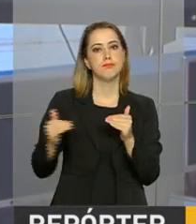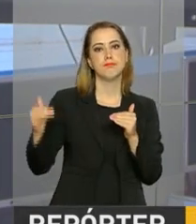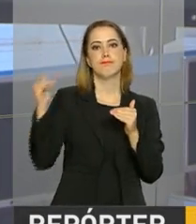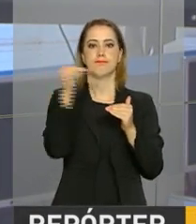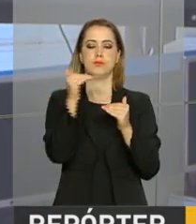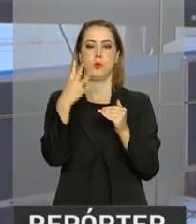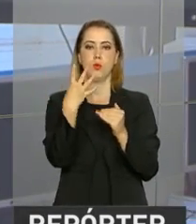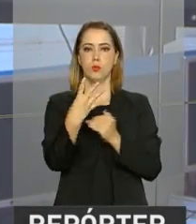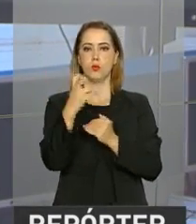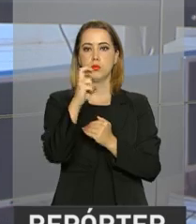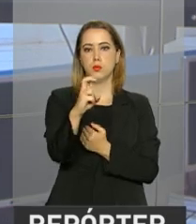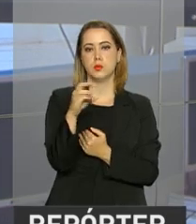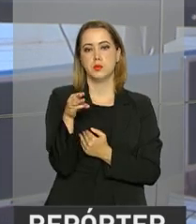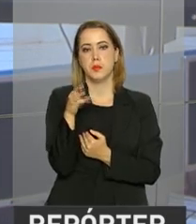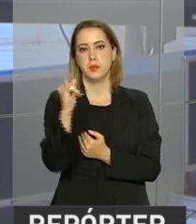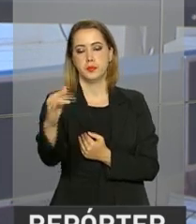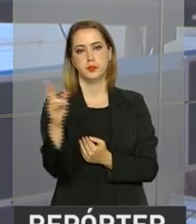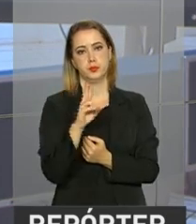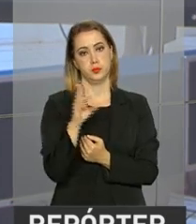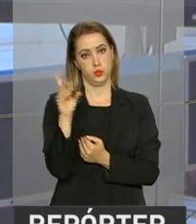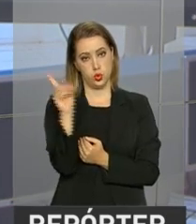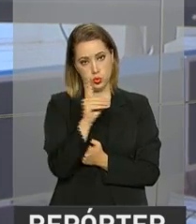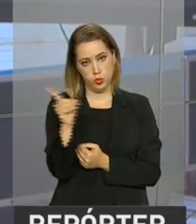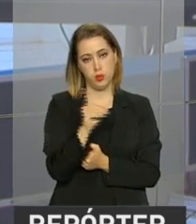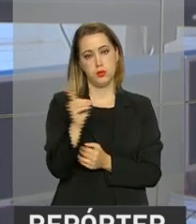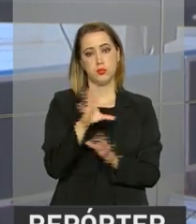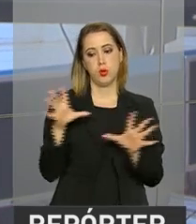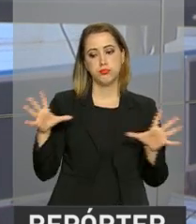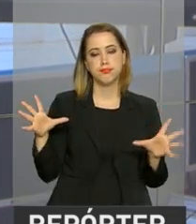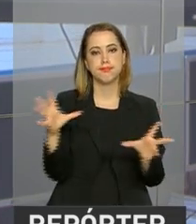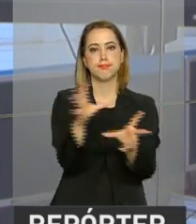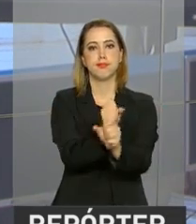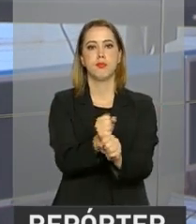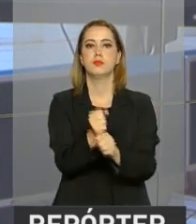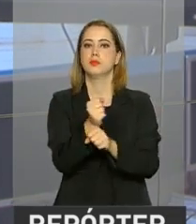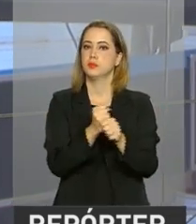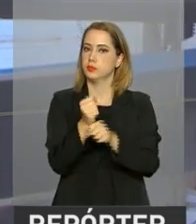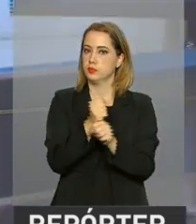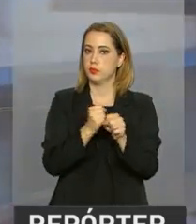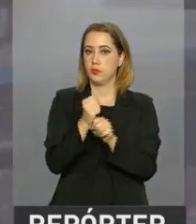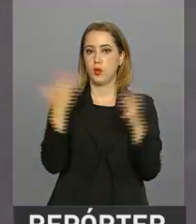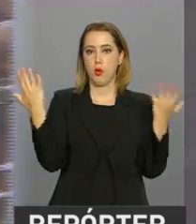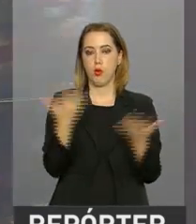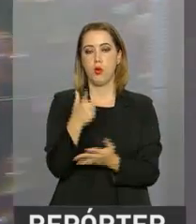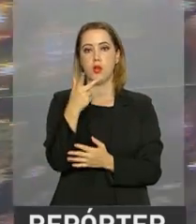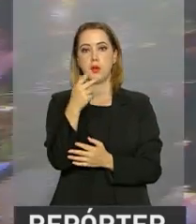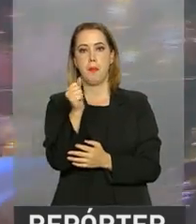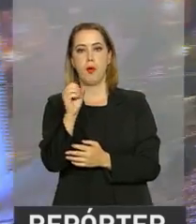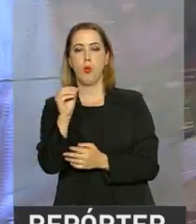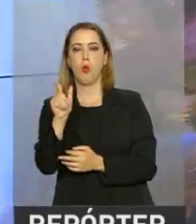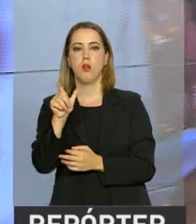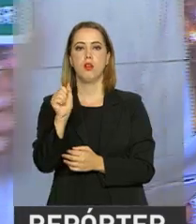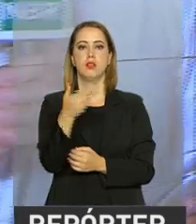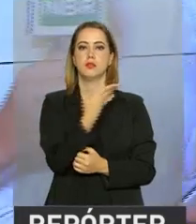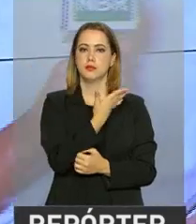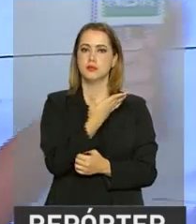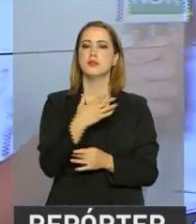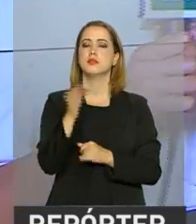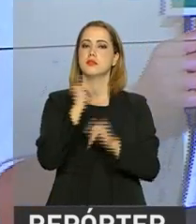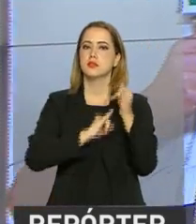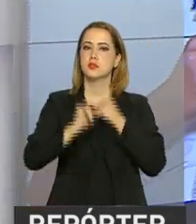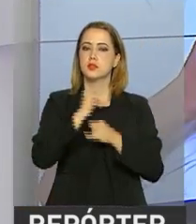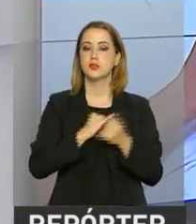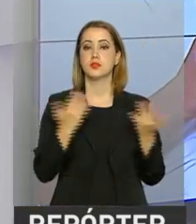superhit de 45 Bilhões de Dólares no acumulado do ano ao vivo a repórter Paula deor tem as